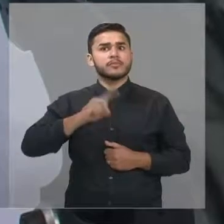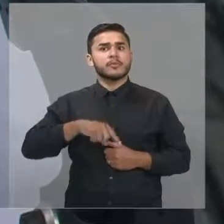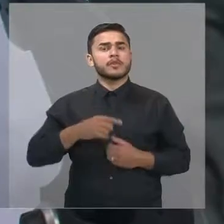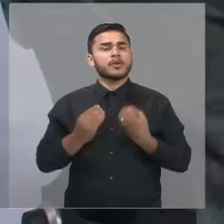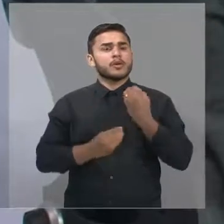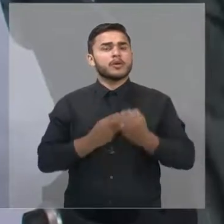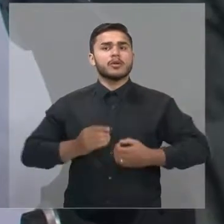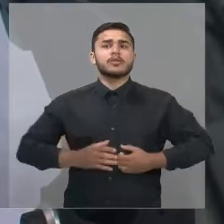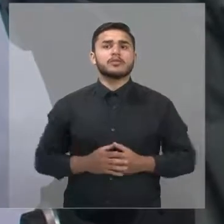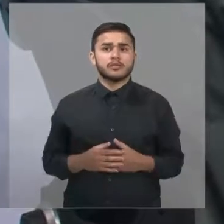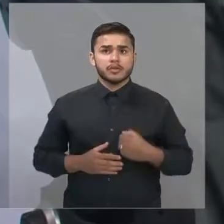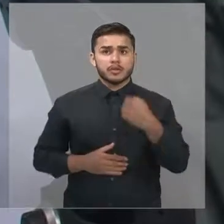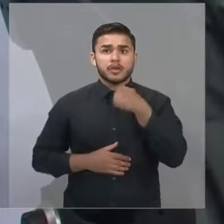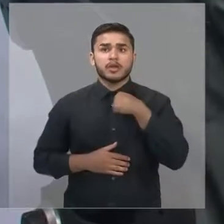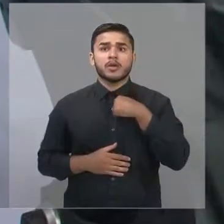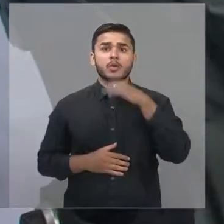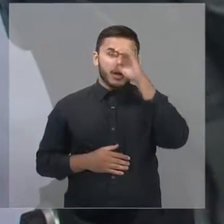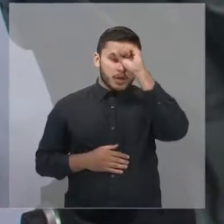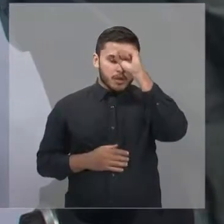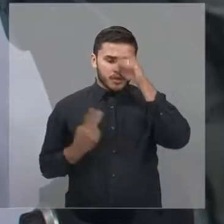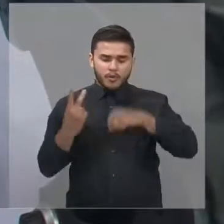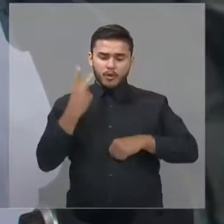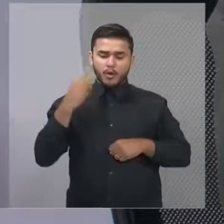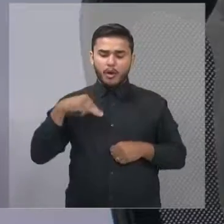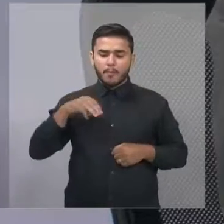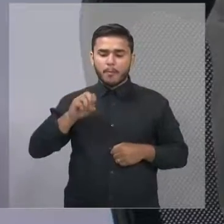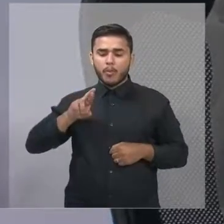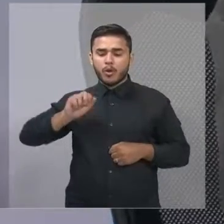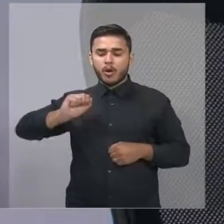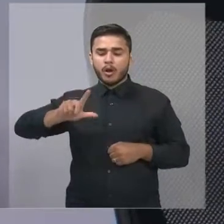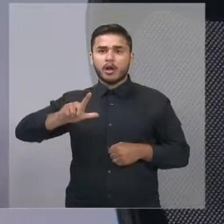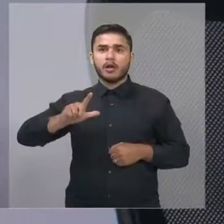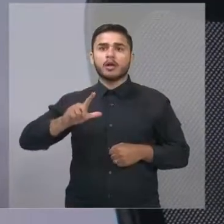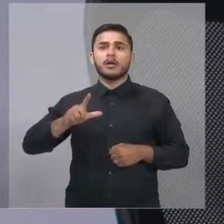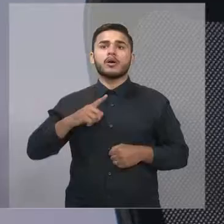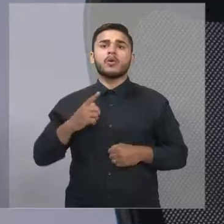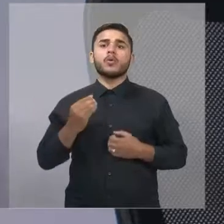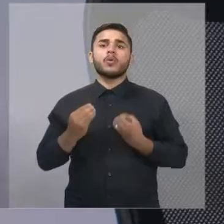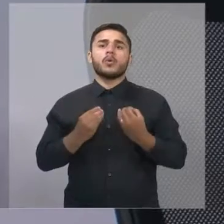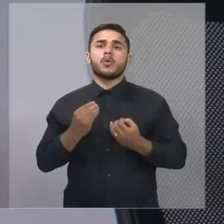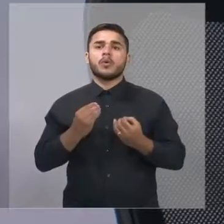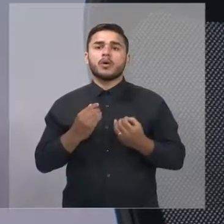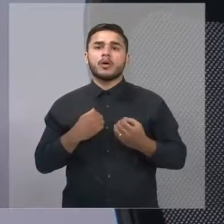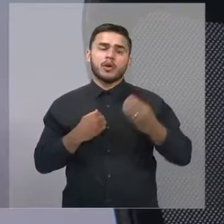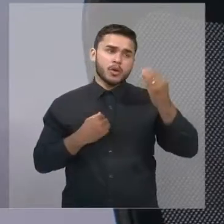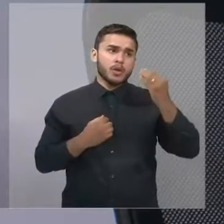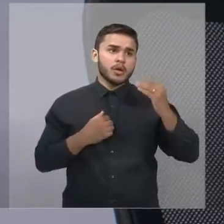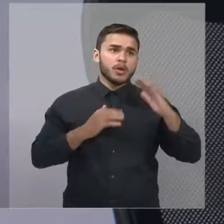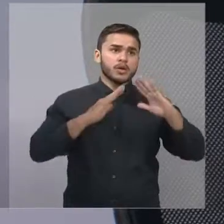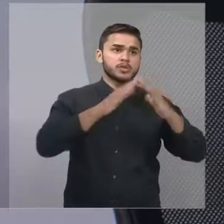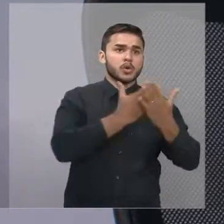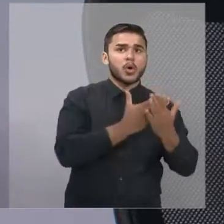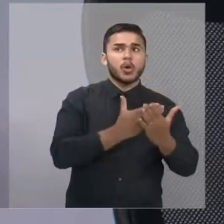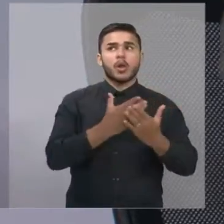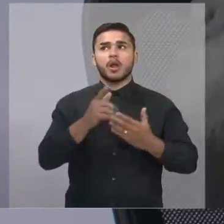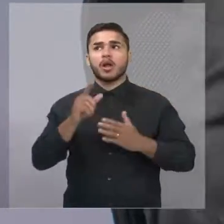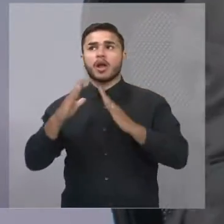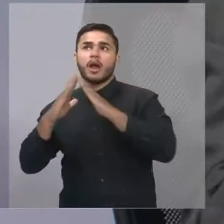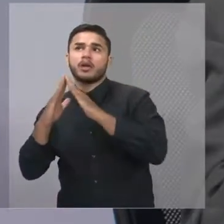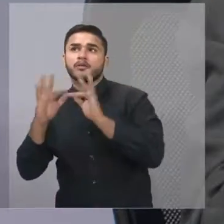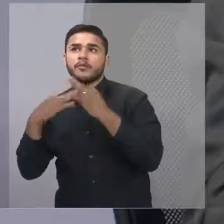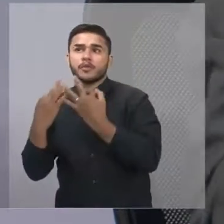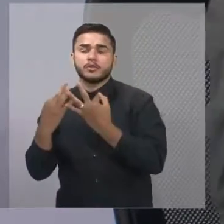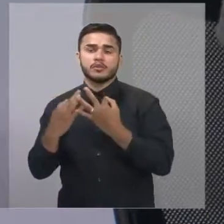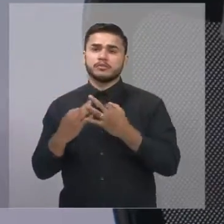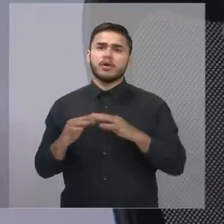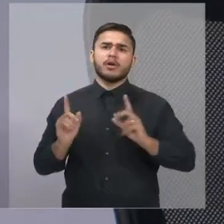educação, ela é do todo. Eu não aprendo os meus valores morais somente no meu ambiente familiar. Os canais de transmissão de valores são múltiplos.